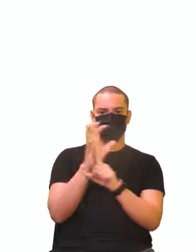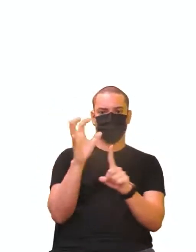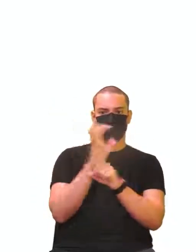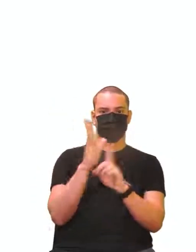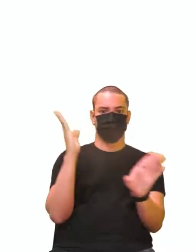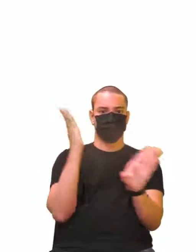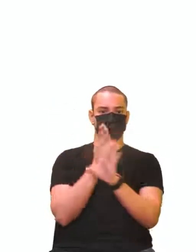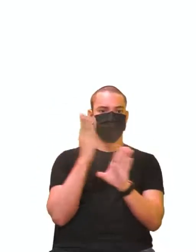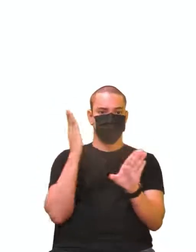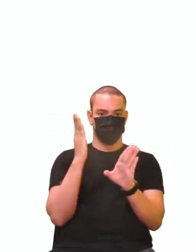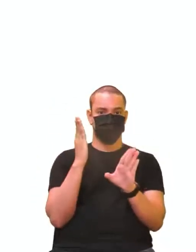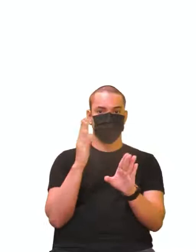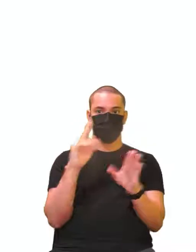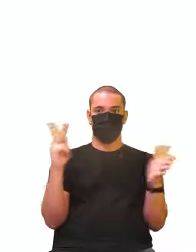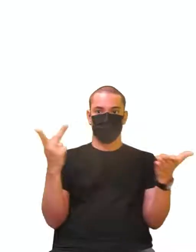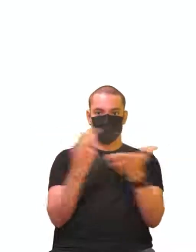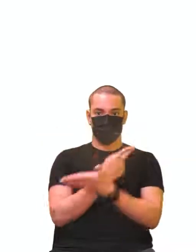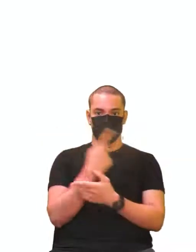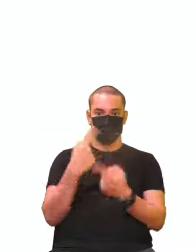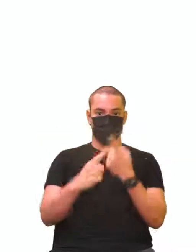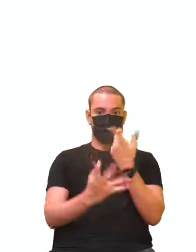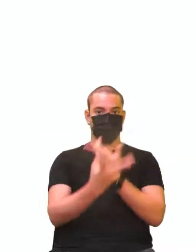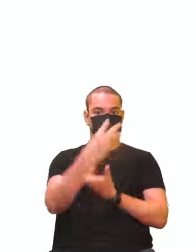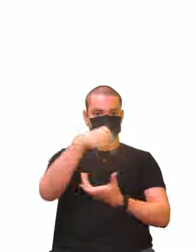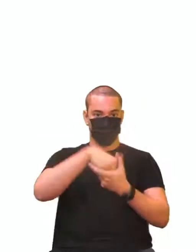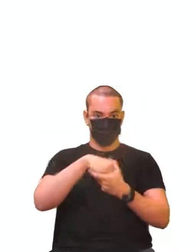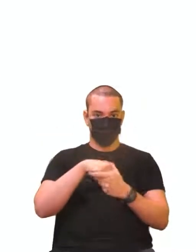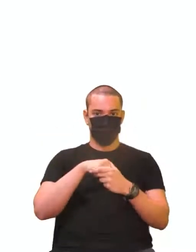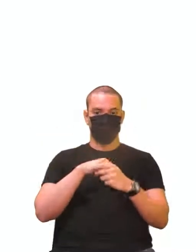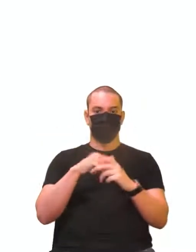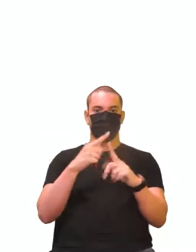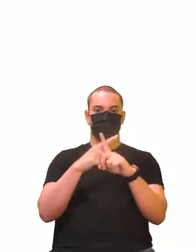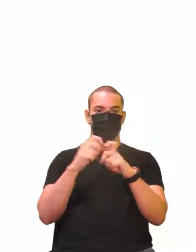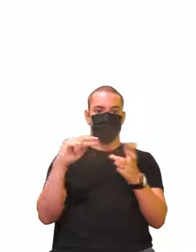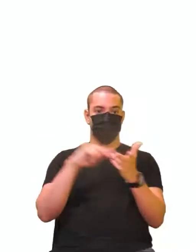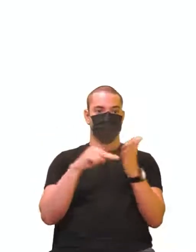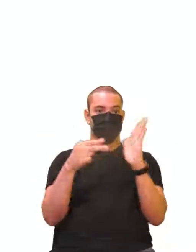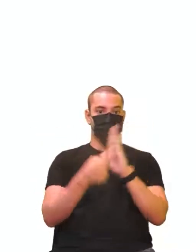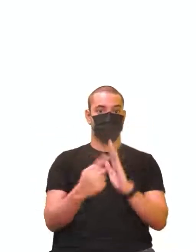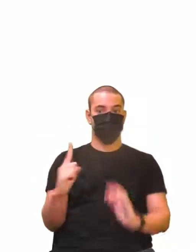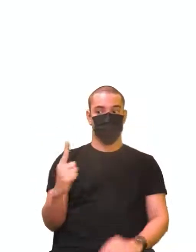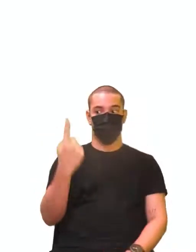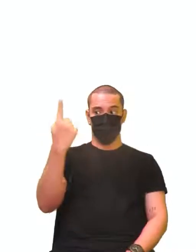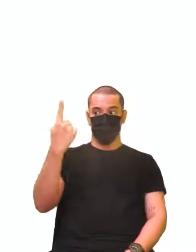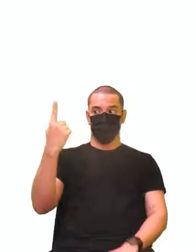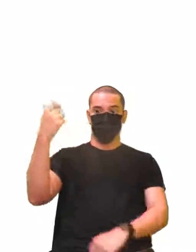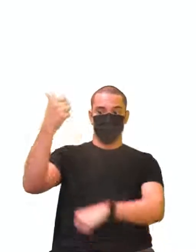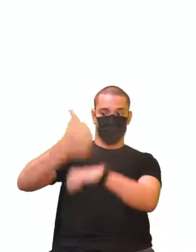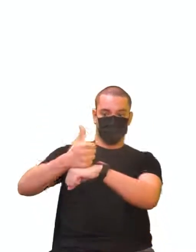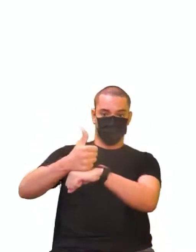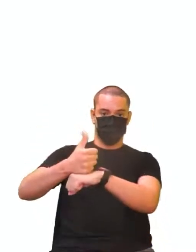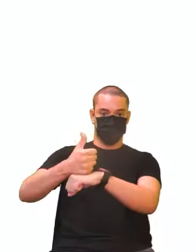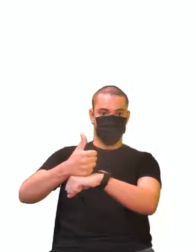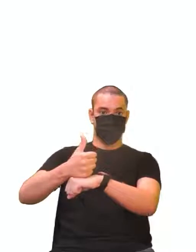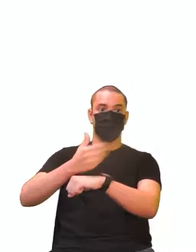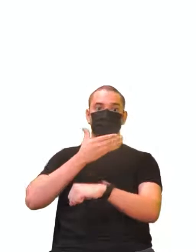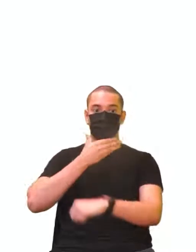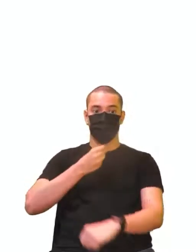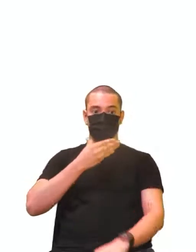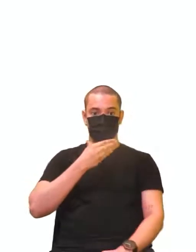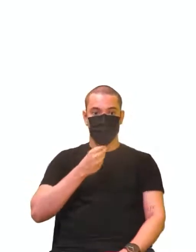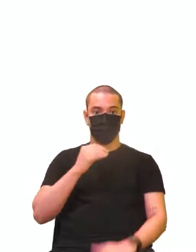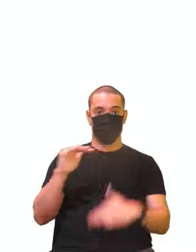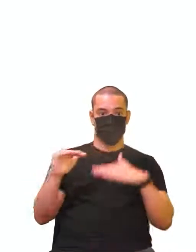pelo sexo. Herança em que dentro do par de genes autossômicos, um deles é dominante nos homens